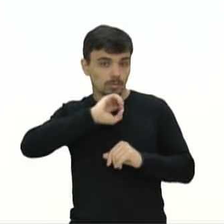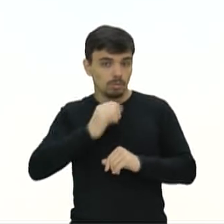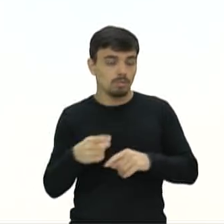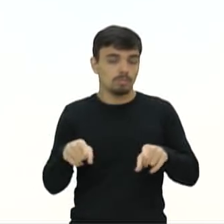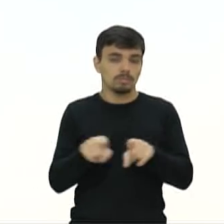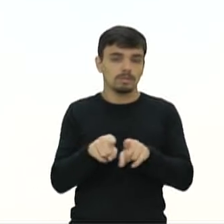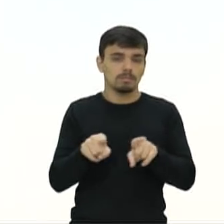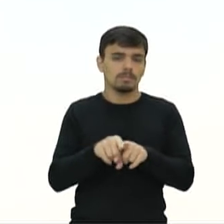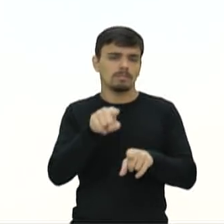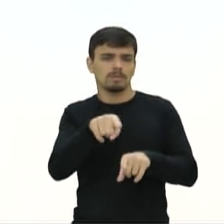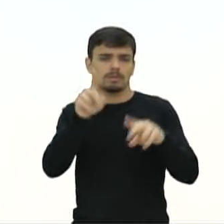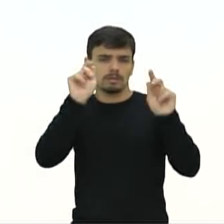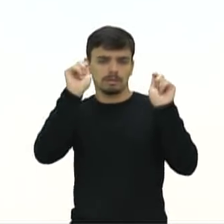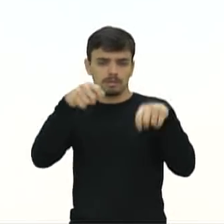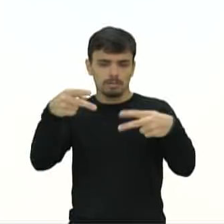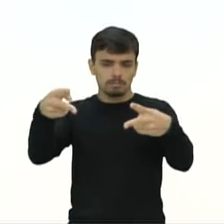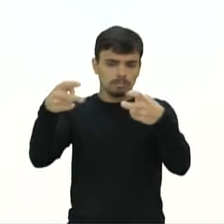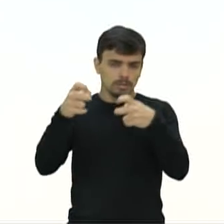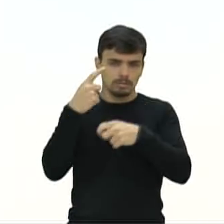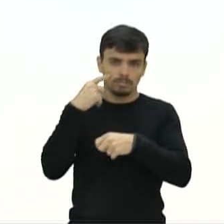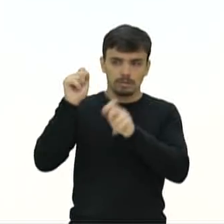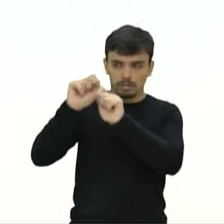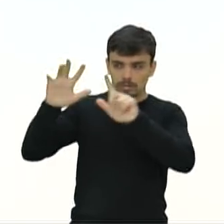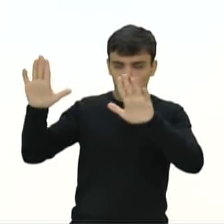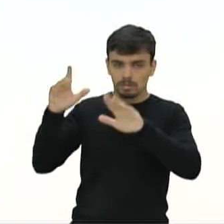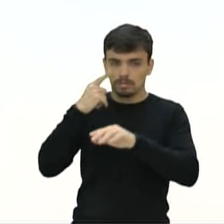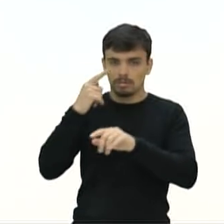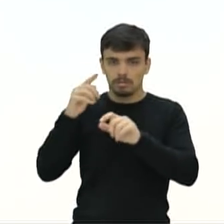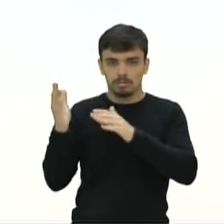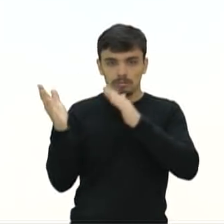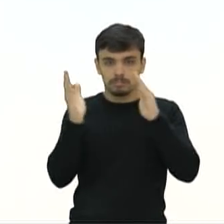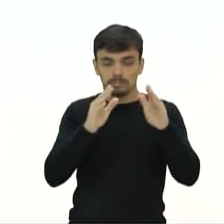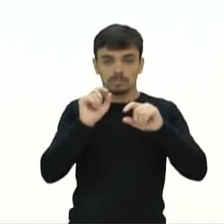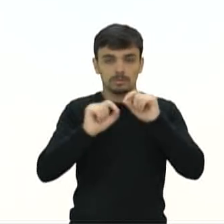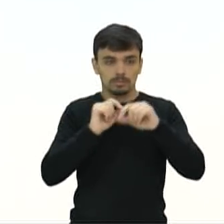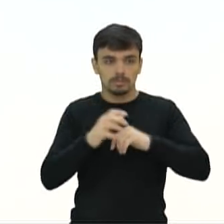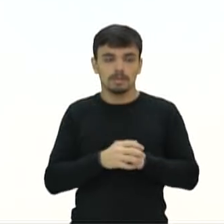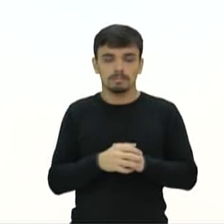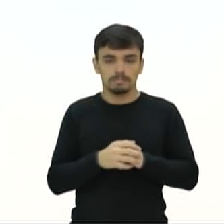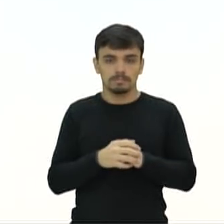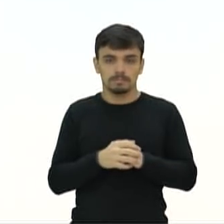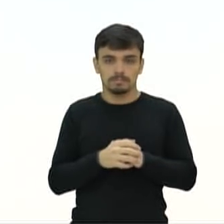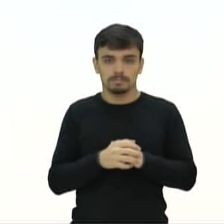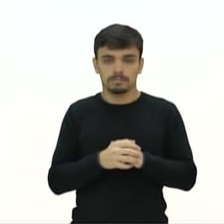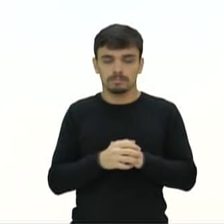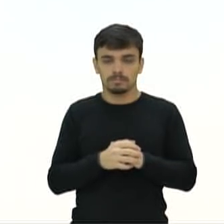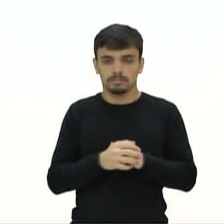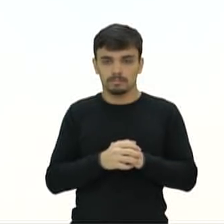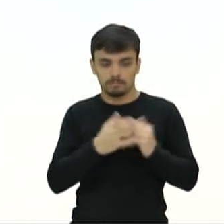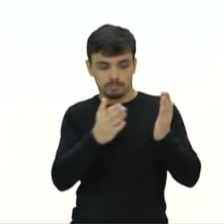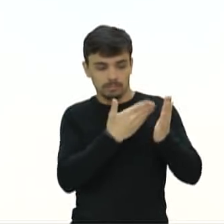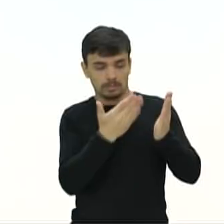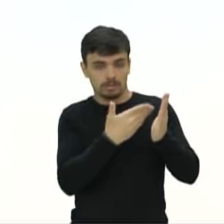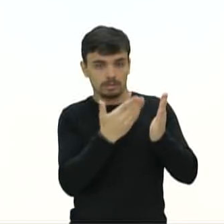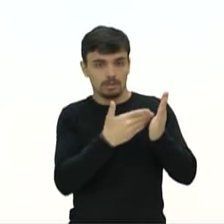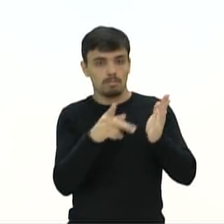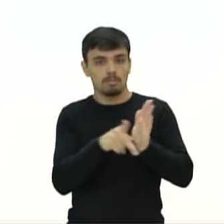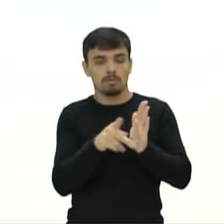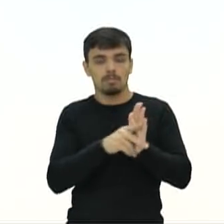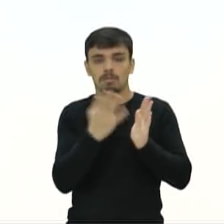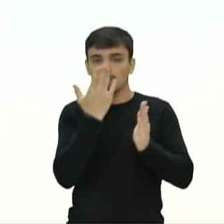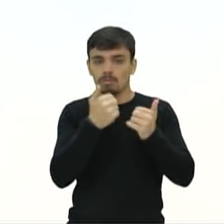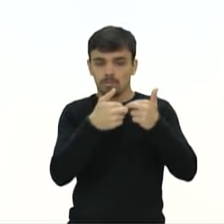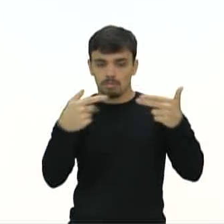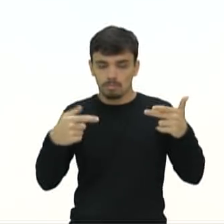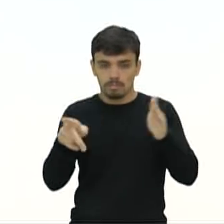como você pode ver aqui na tela, ó, do lado esquerdo, gastronomia, esse caderno de gastronomia, caderno especial do azeite.